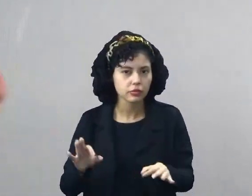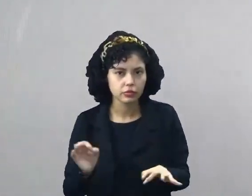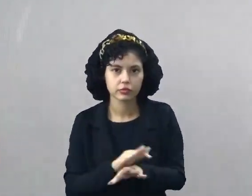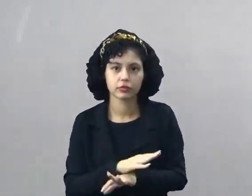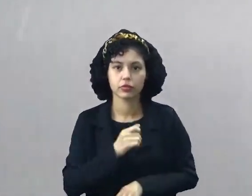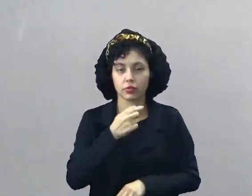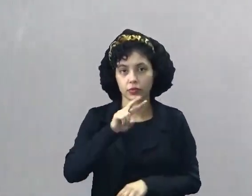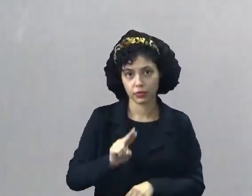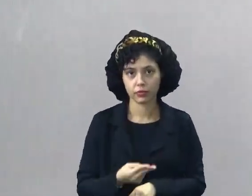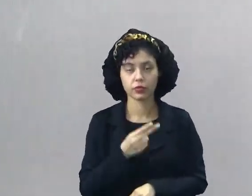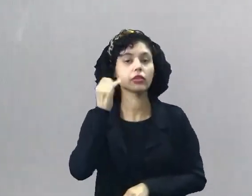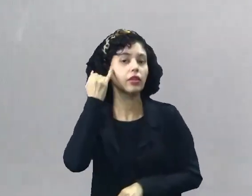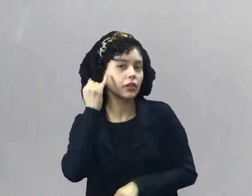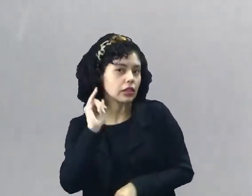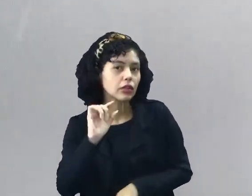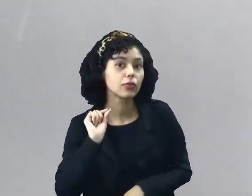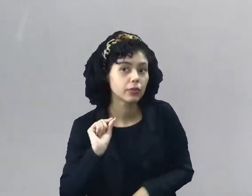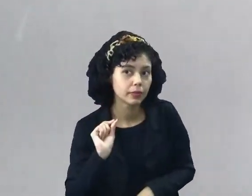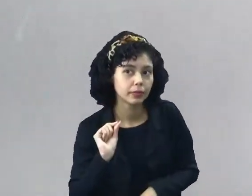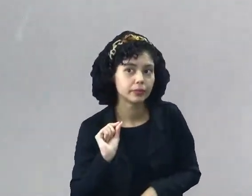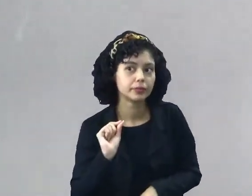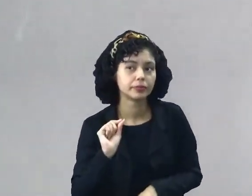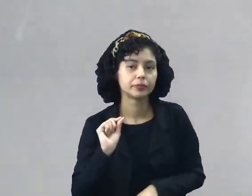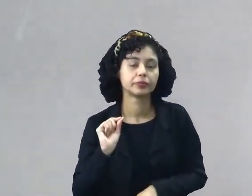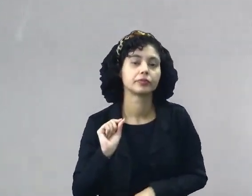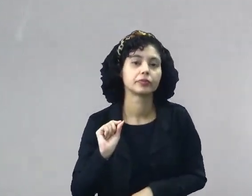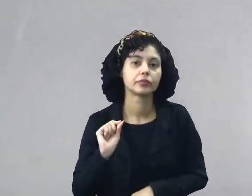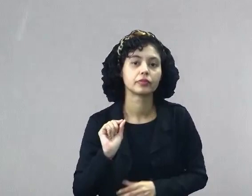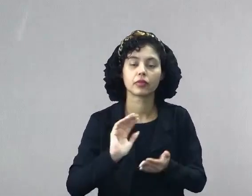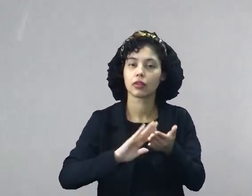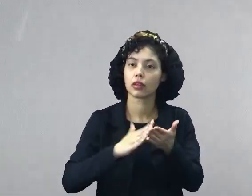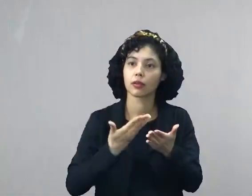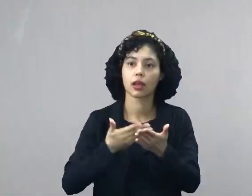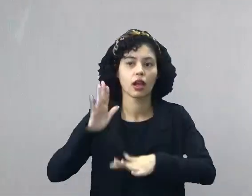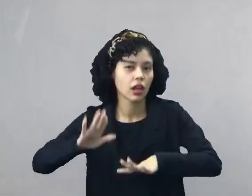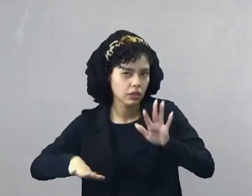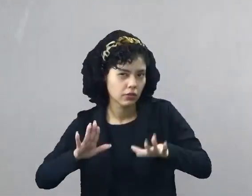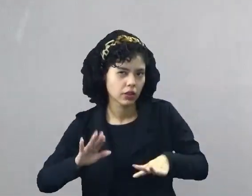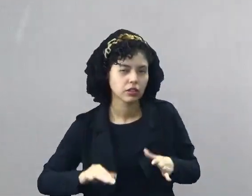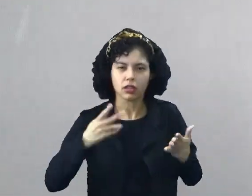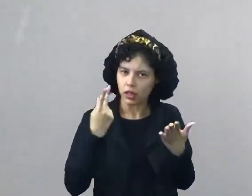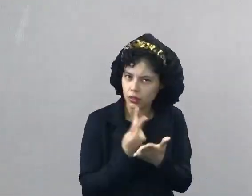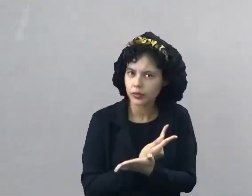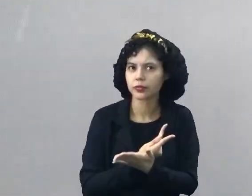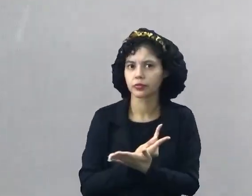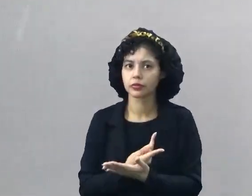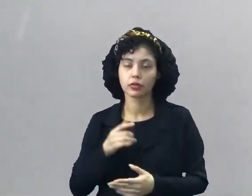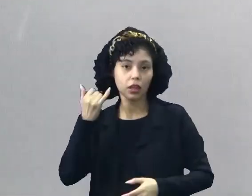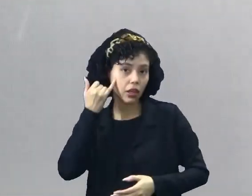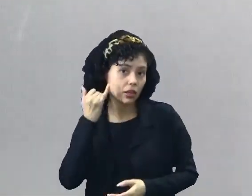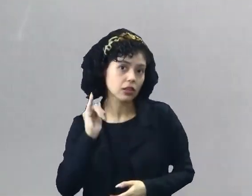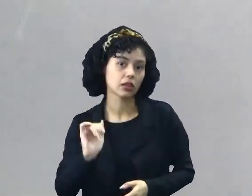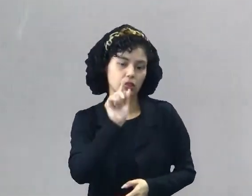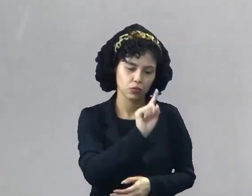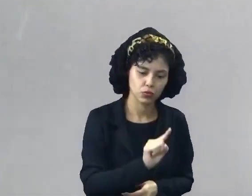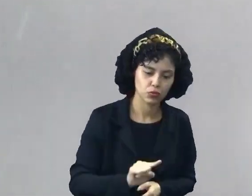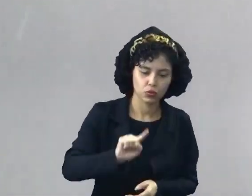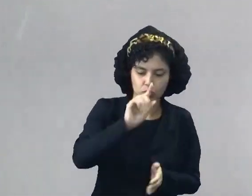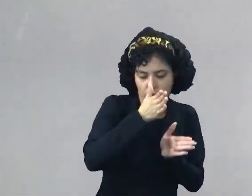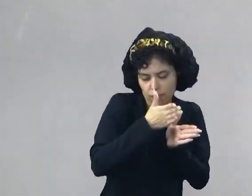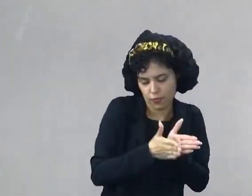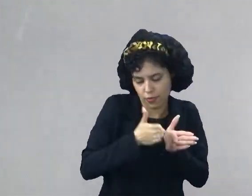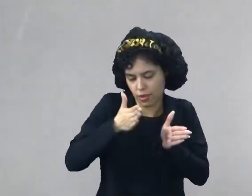no ano 2000. É a ideia que interpretada às vezes erroneamente, a ideia dos ciclos,